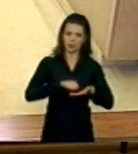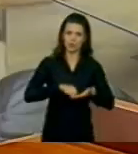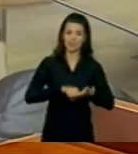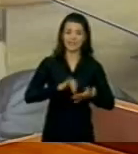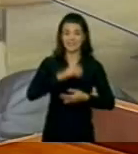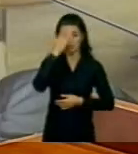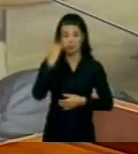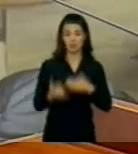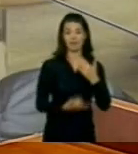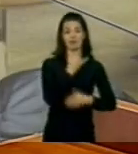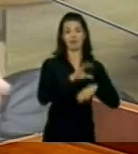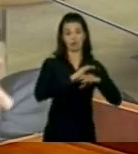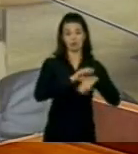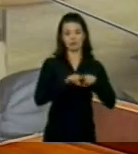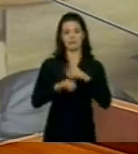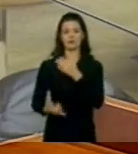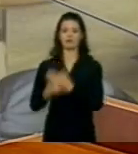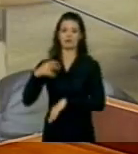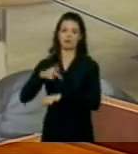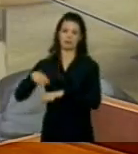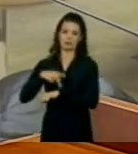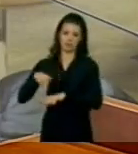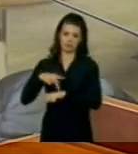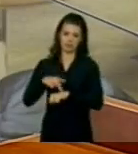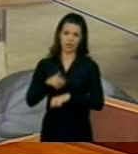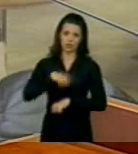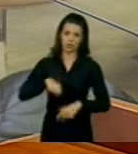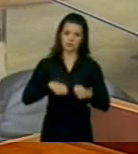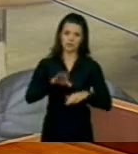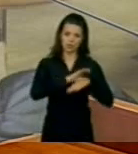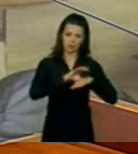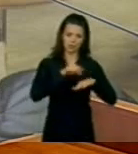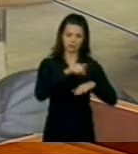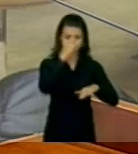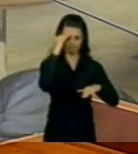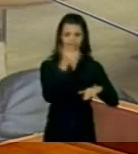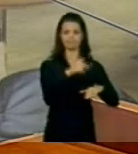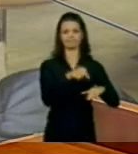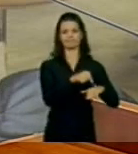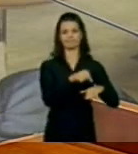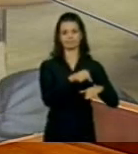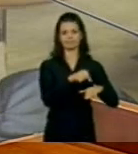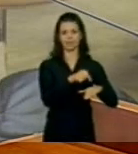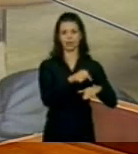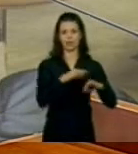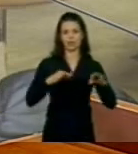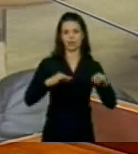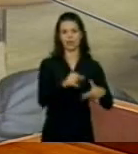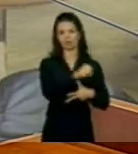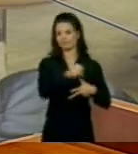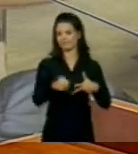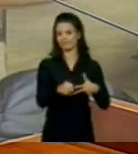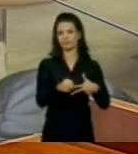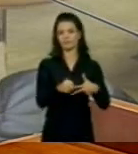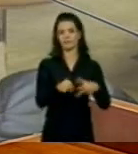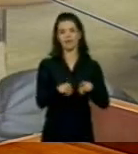Constituição é traidor à pátria. Todos nós temos o dever de honrarmos a Constituição. Todos nós, todos os órgãos e até o